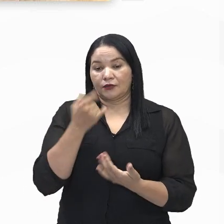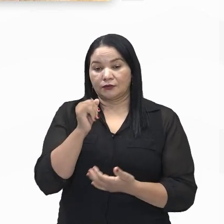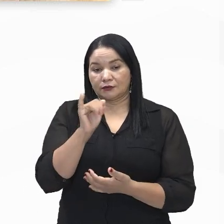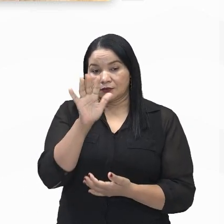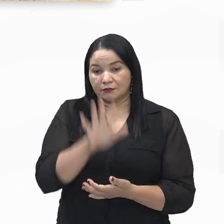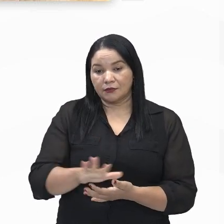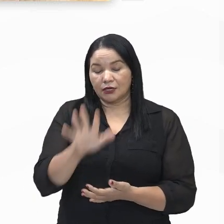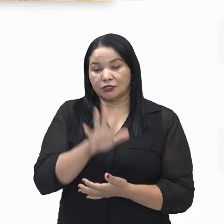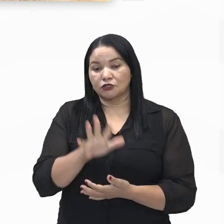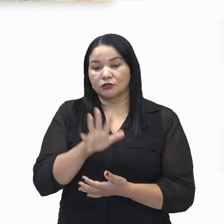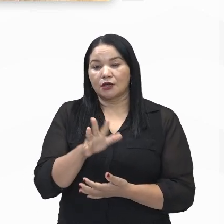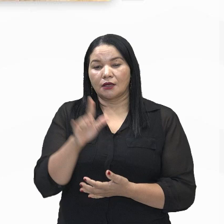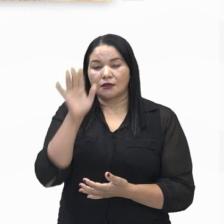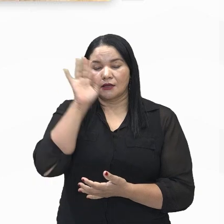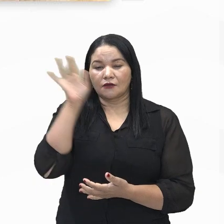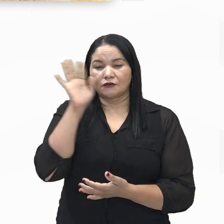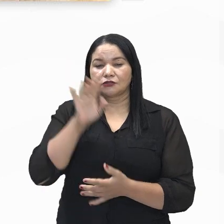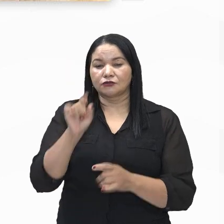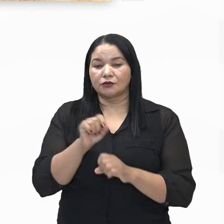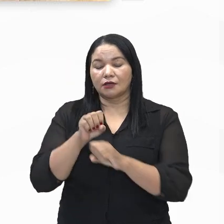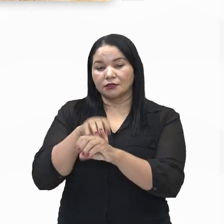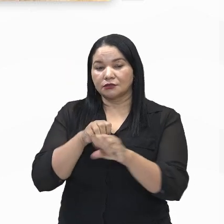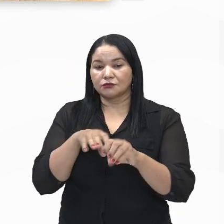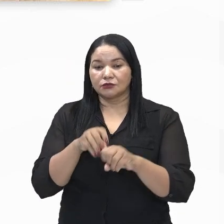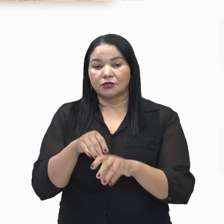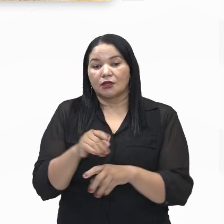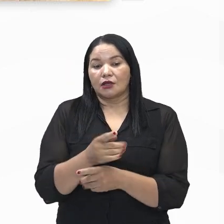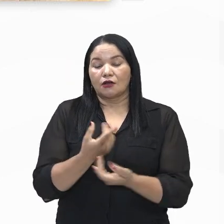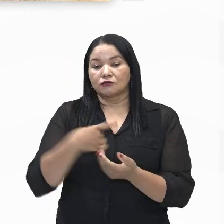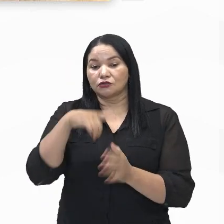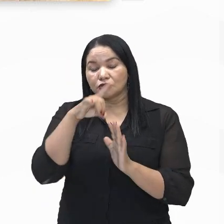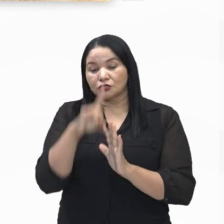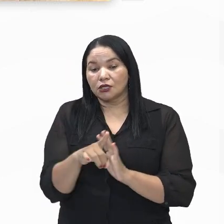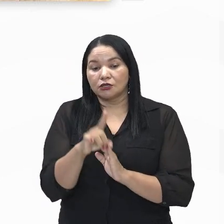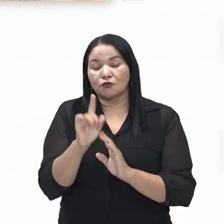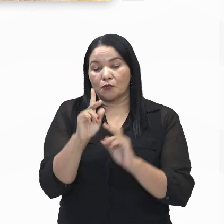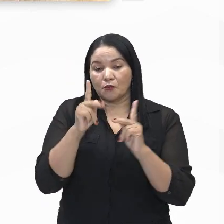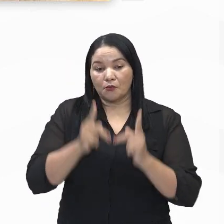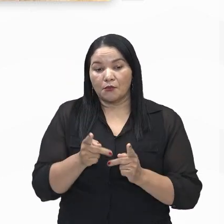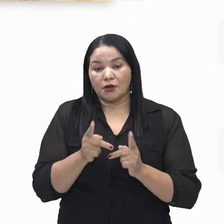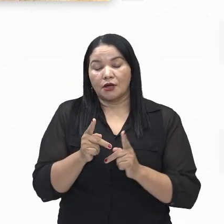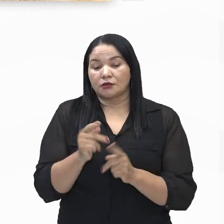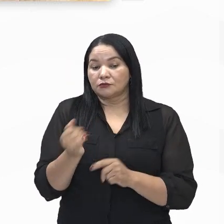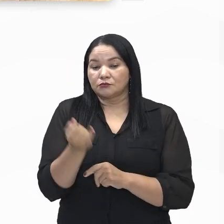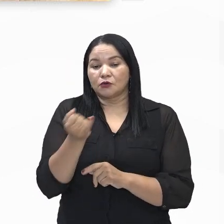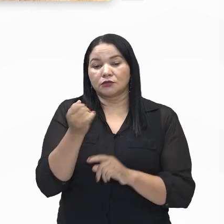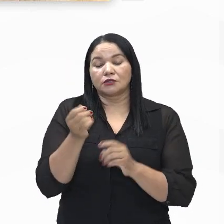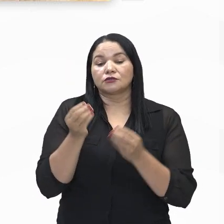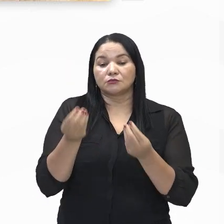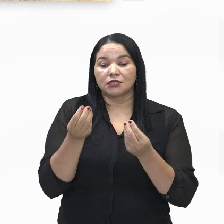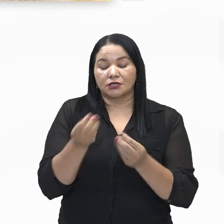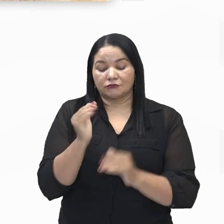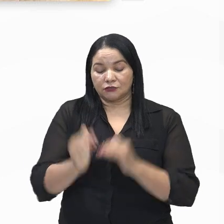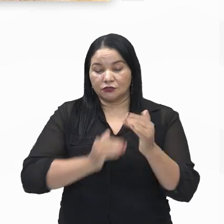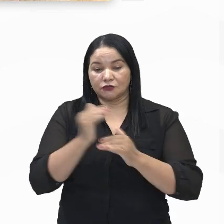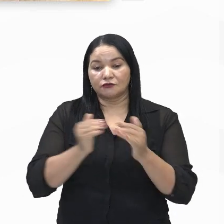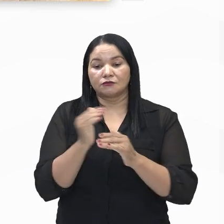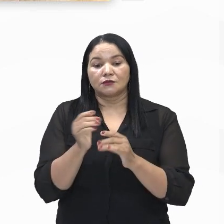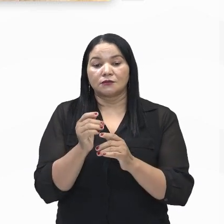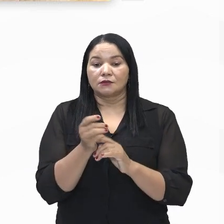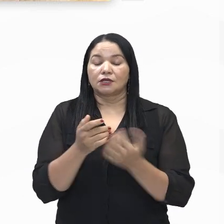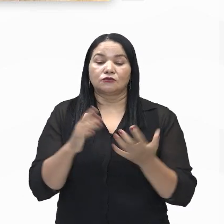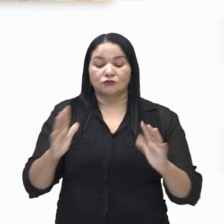a gente consegue refletir que a educação é um direito humano fundamental e um motor essencial para o desenvolvimento